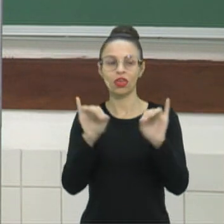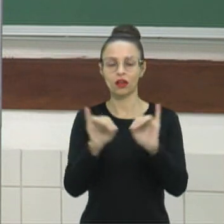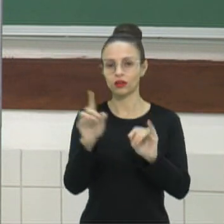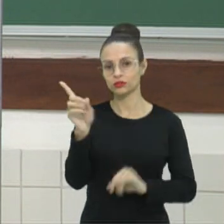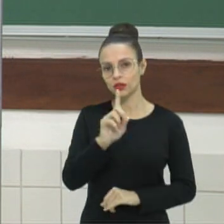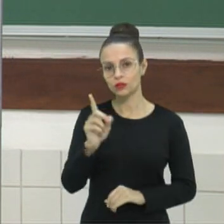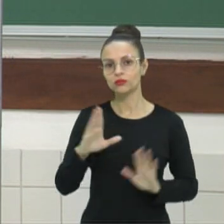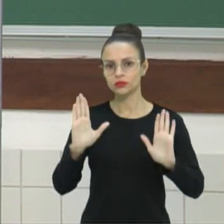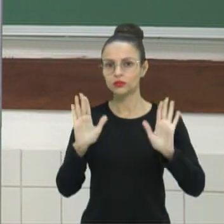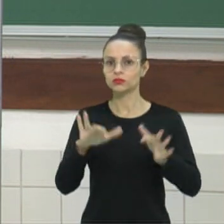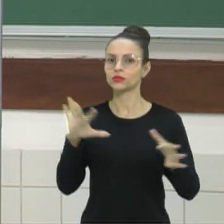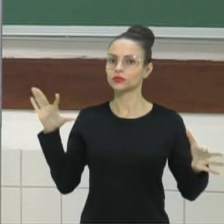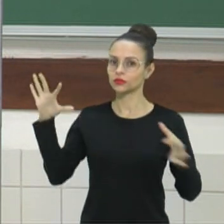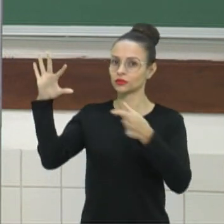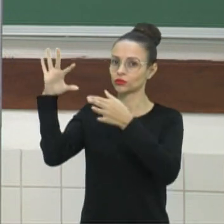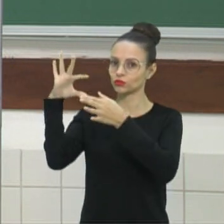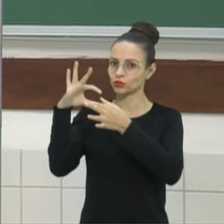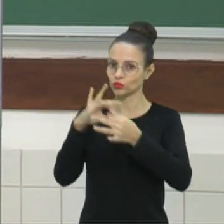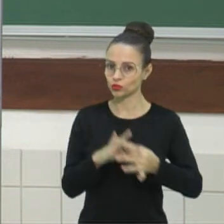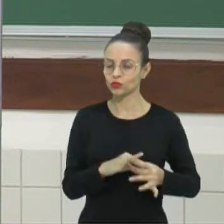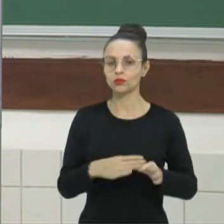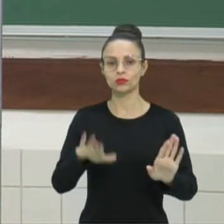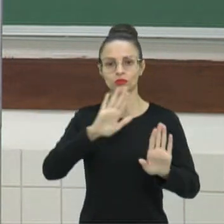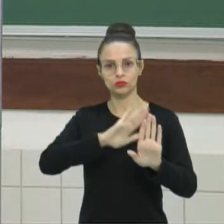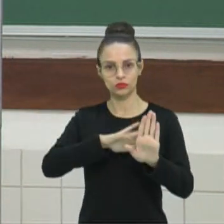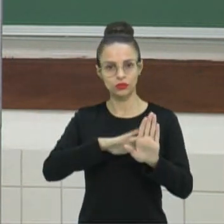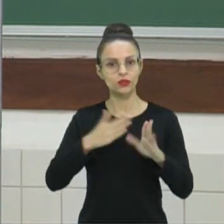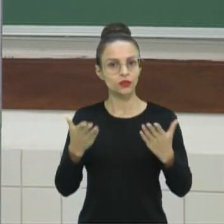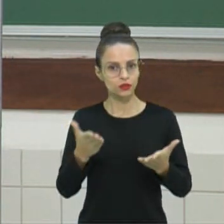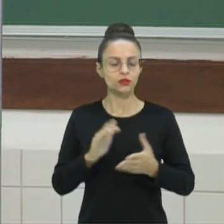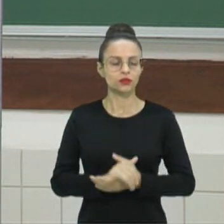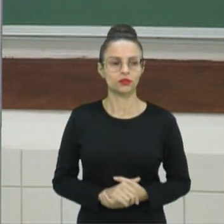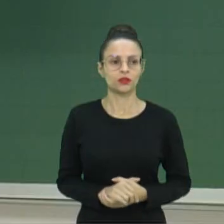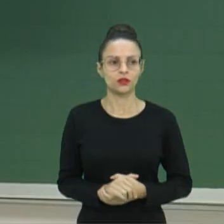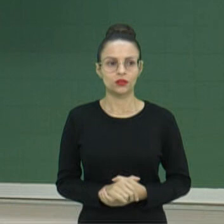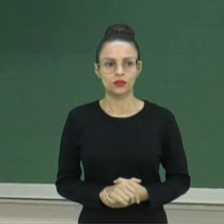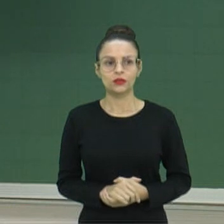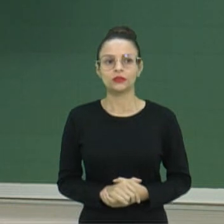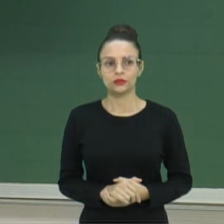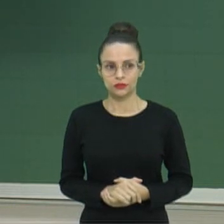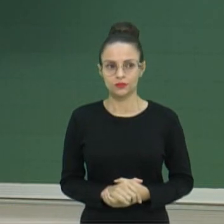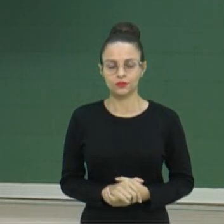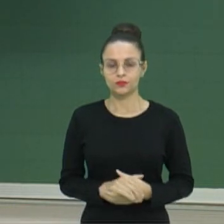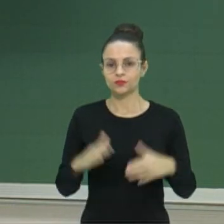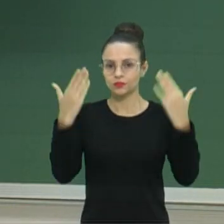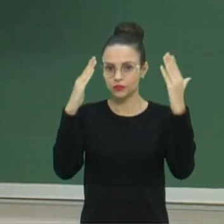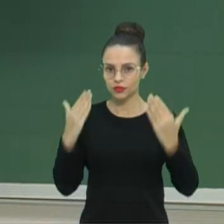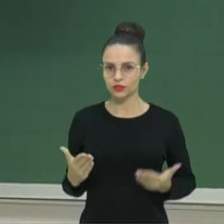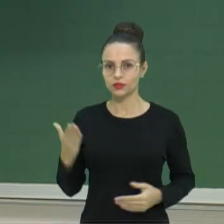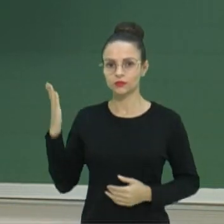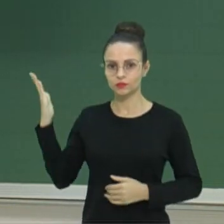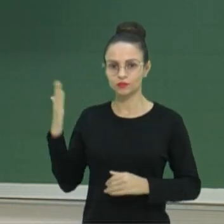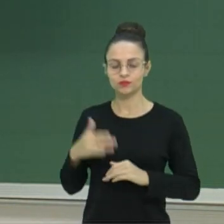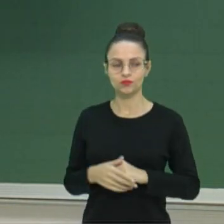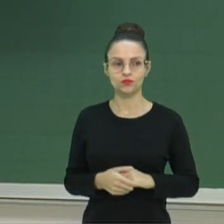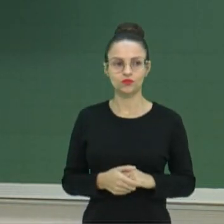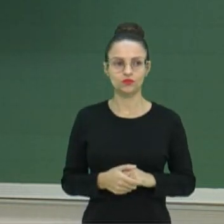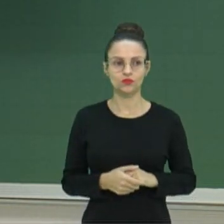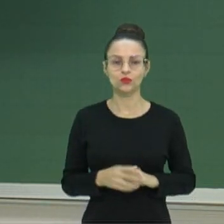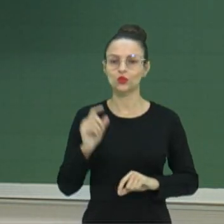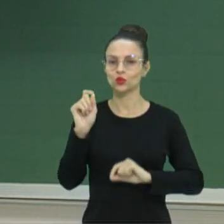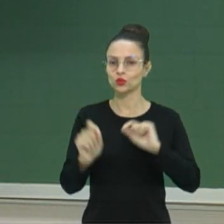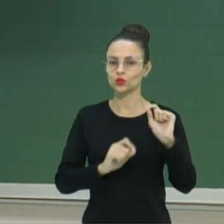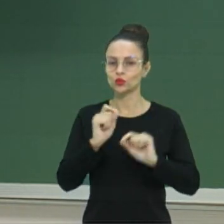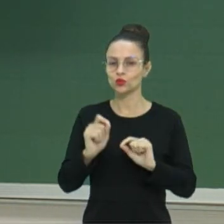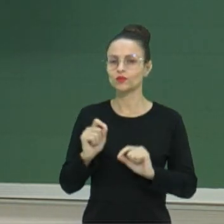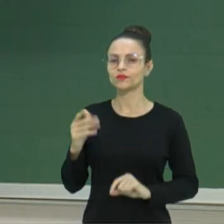uma aplicação ótima, tem todo um esquema feito atrás disso, tá? Então vamos analisar aqui, né? O que